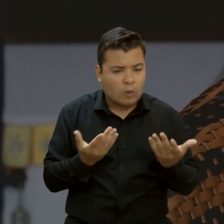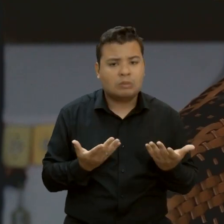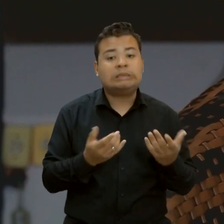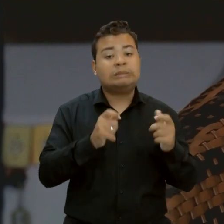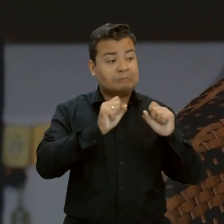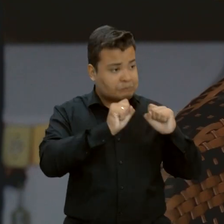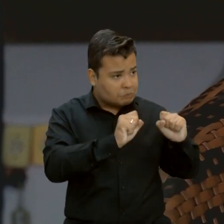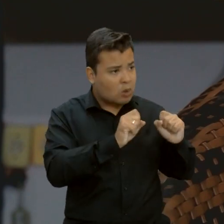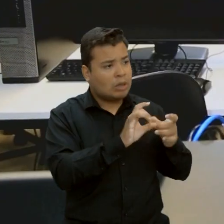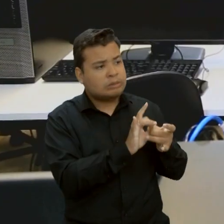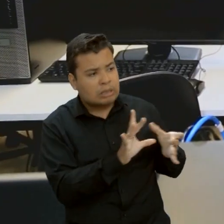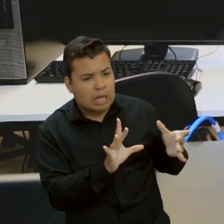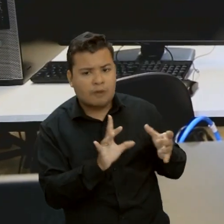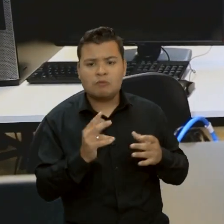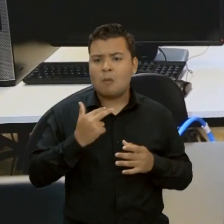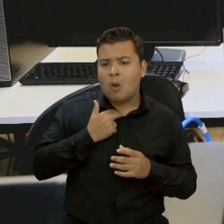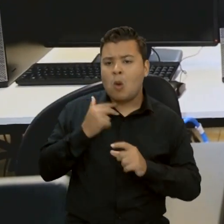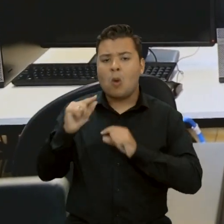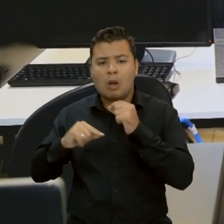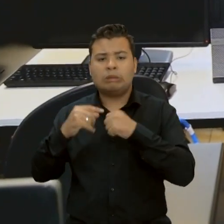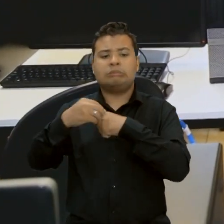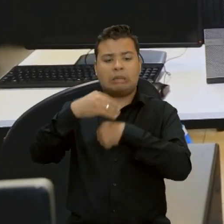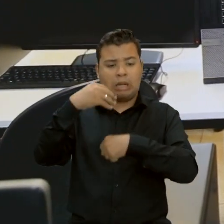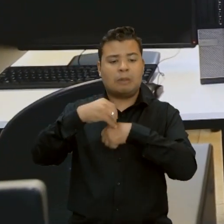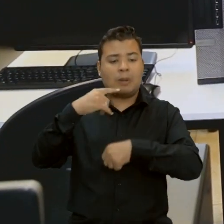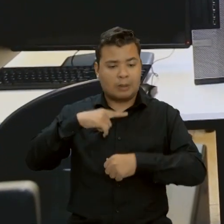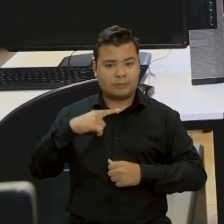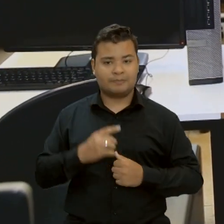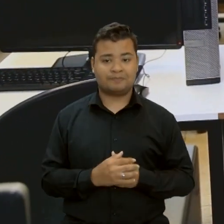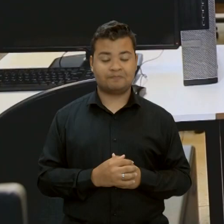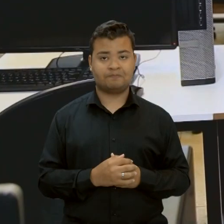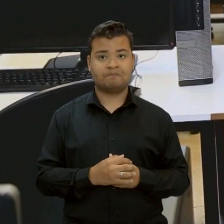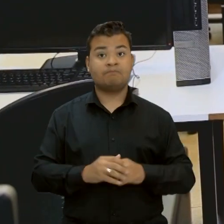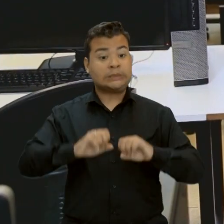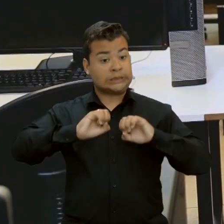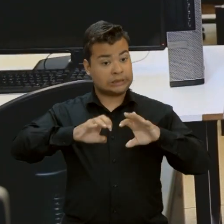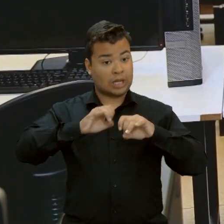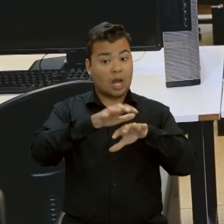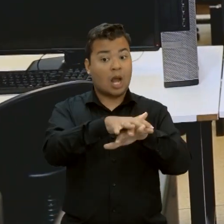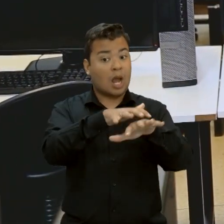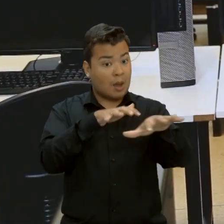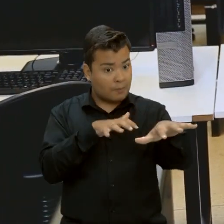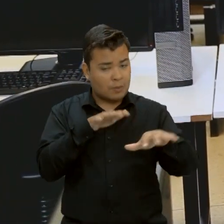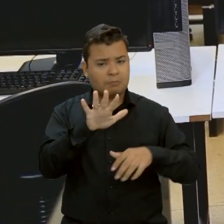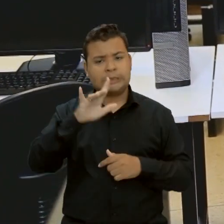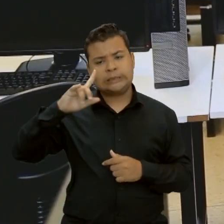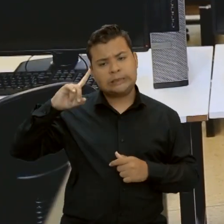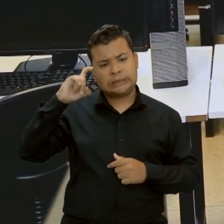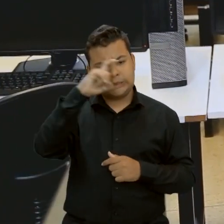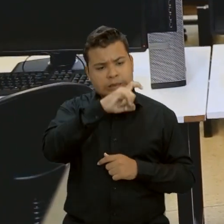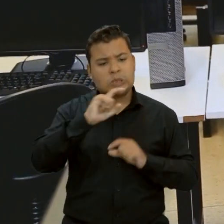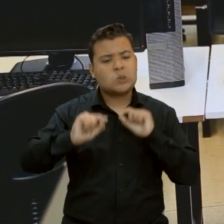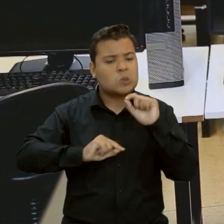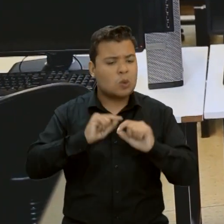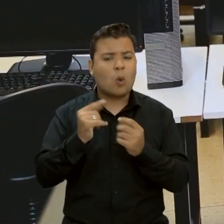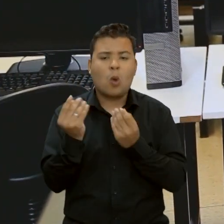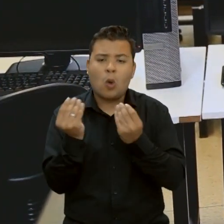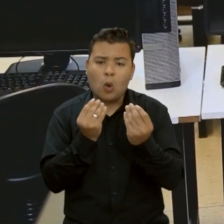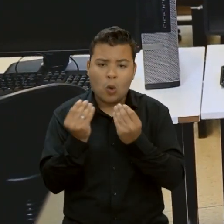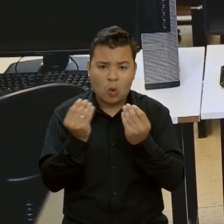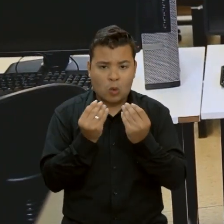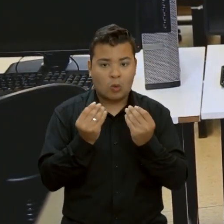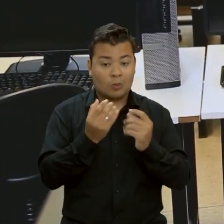qual que não deveria usar as aulas ocorrem de forma remota e um dos grandes desafios foi ensinar o uso da